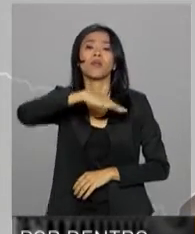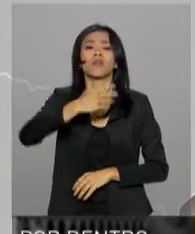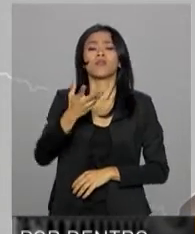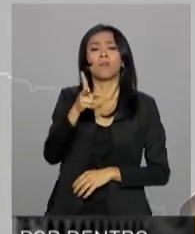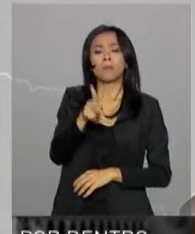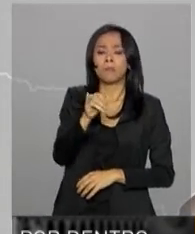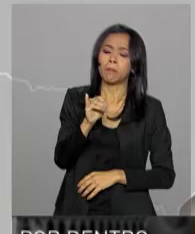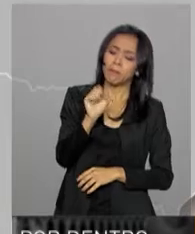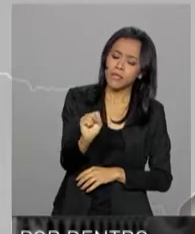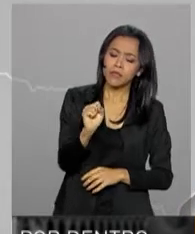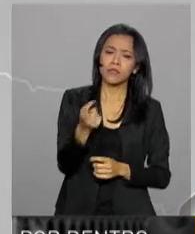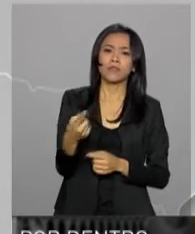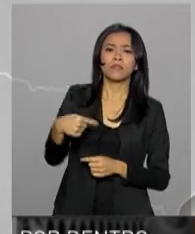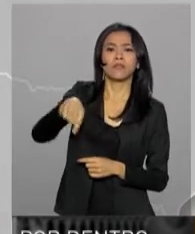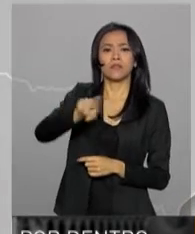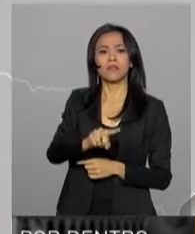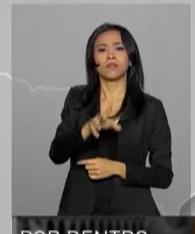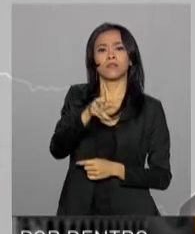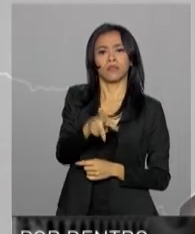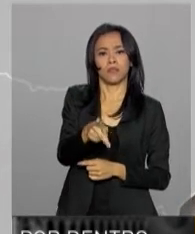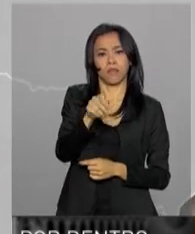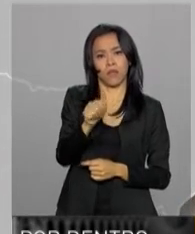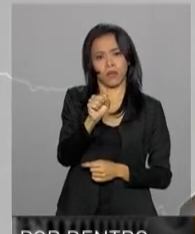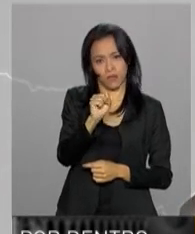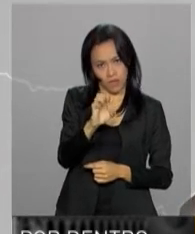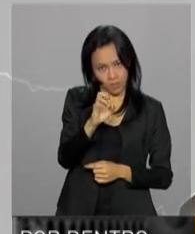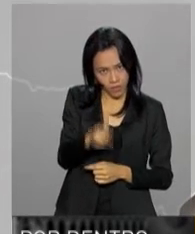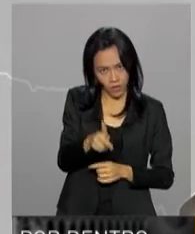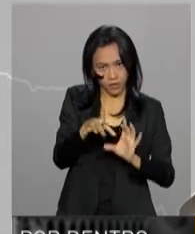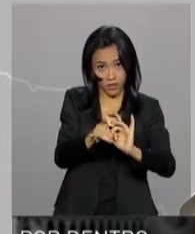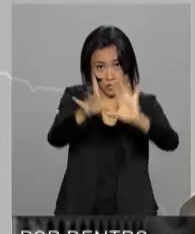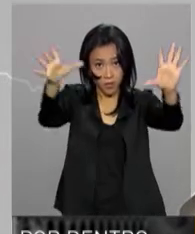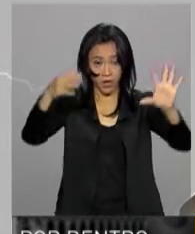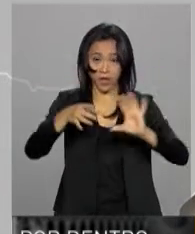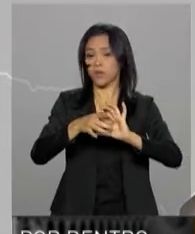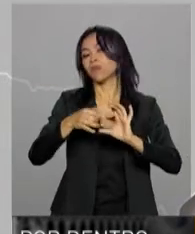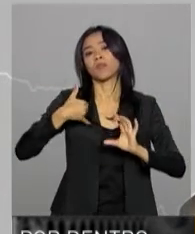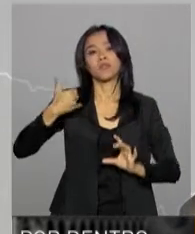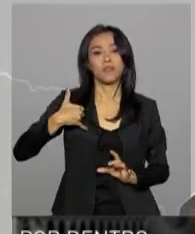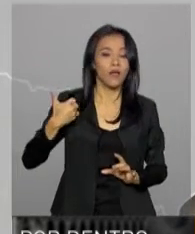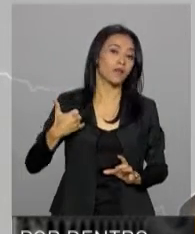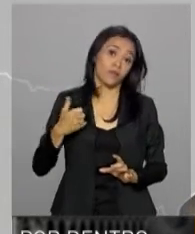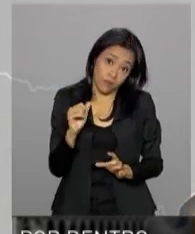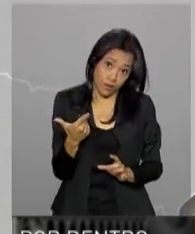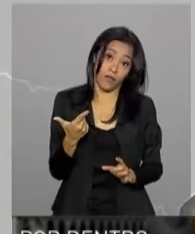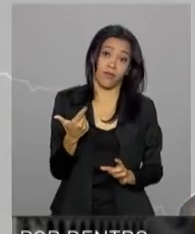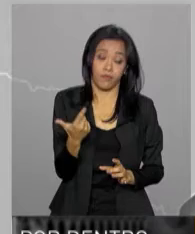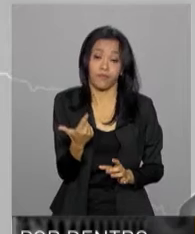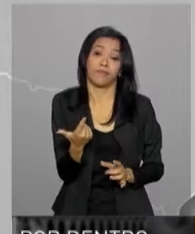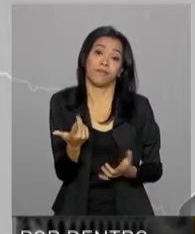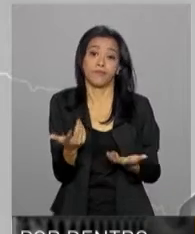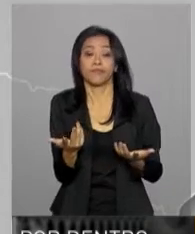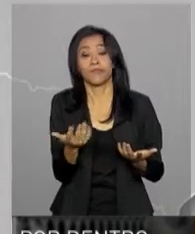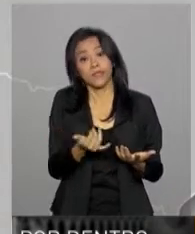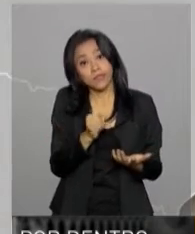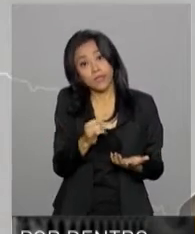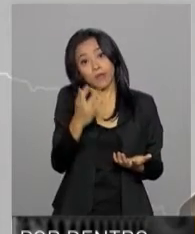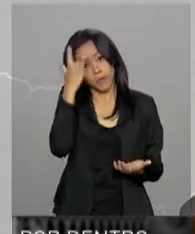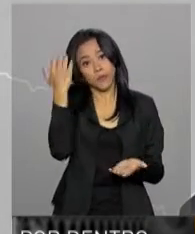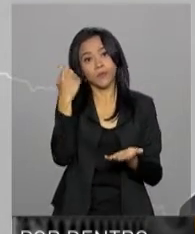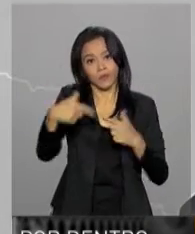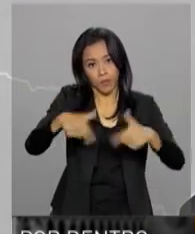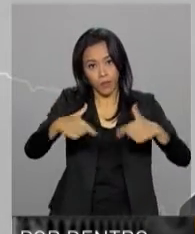agora está liberado para todas as idades lógico depende da pessoa contribuiu em que ela estava com carteira